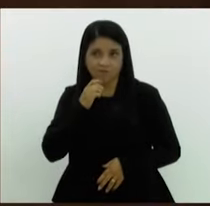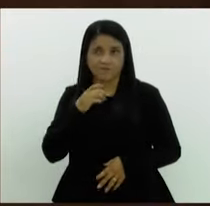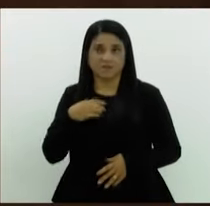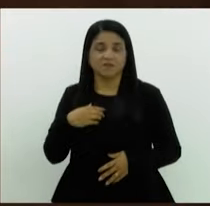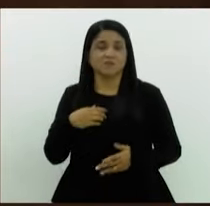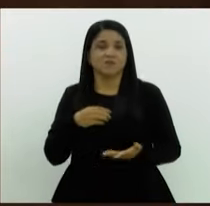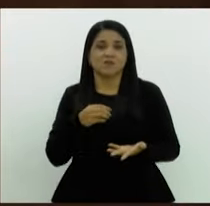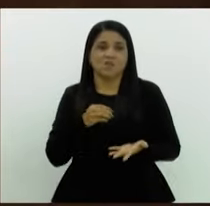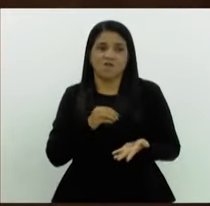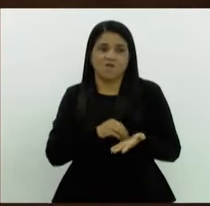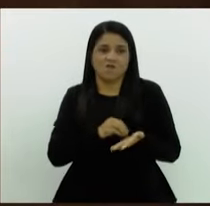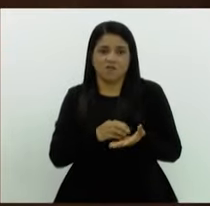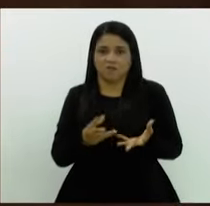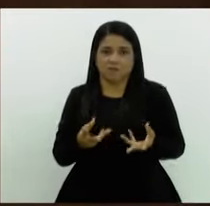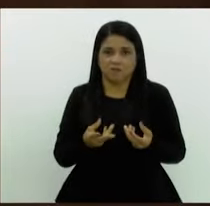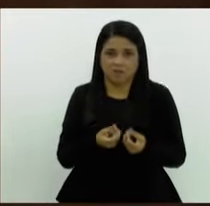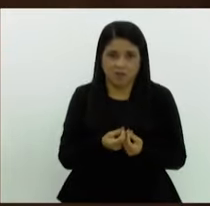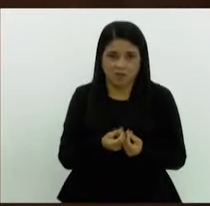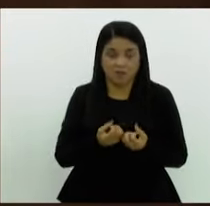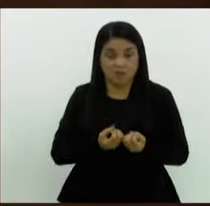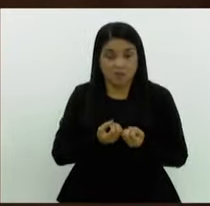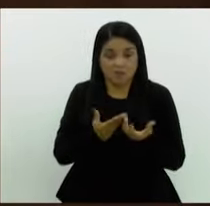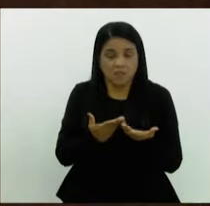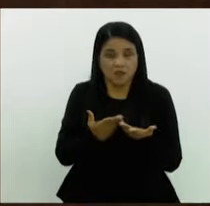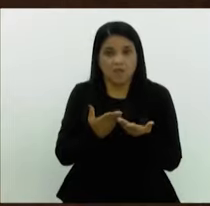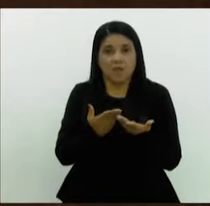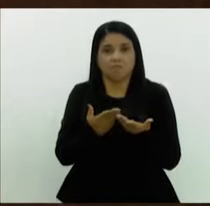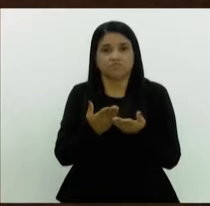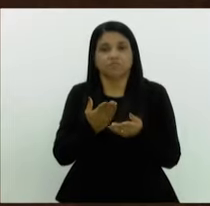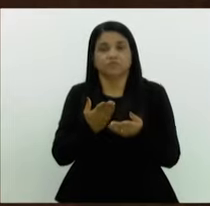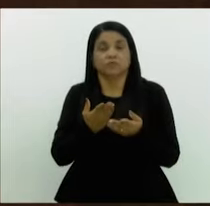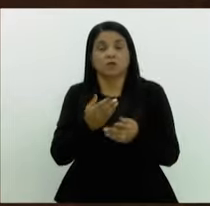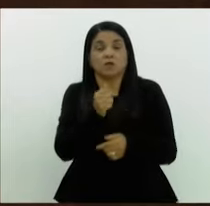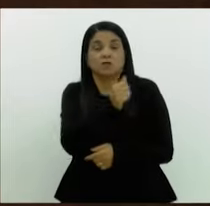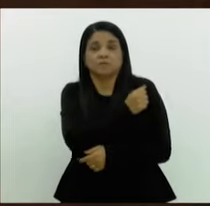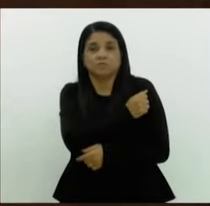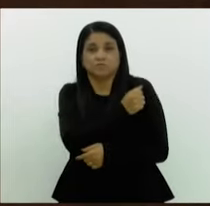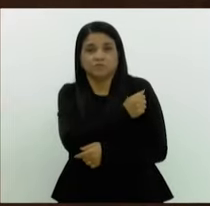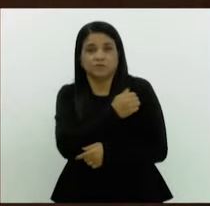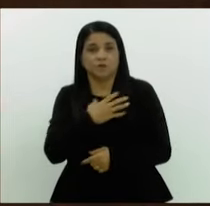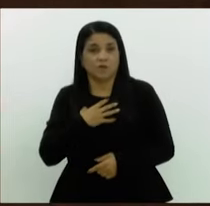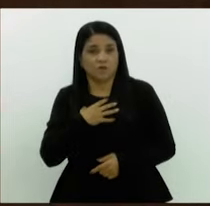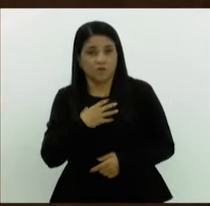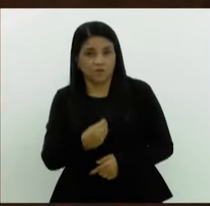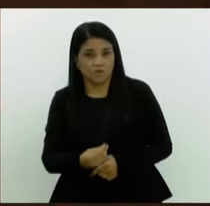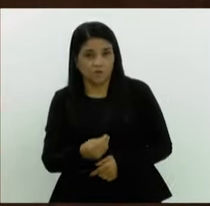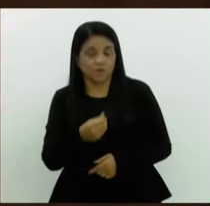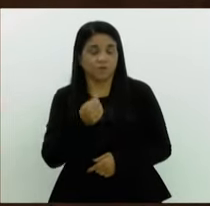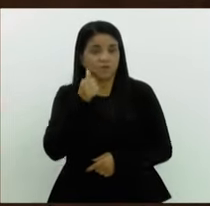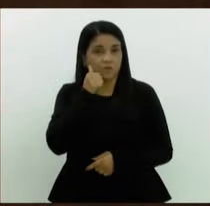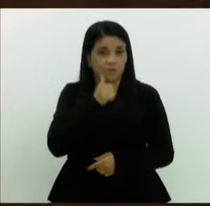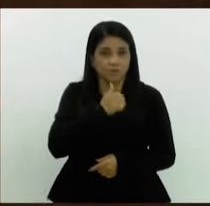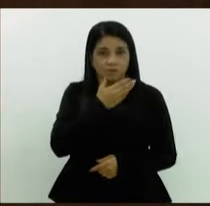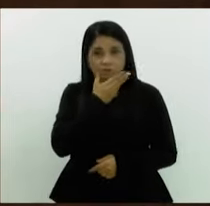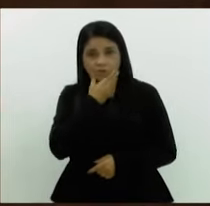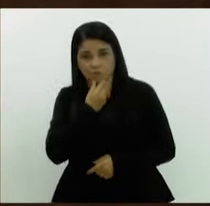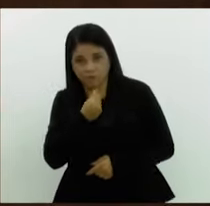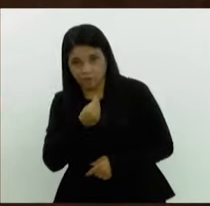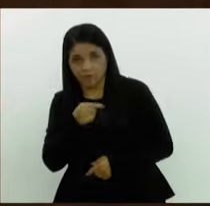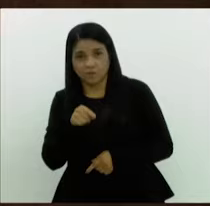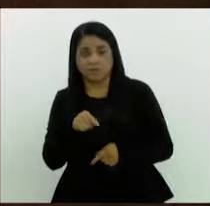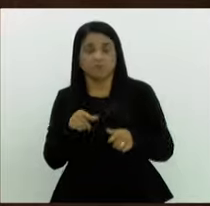à necessidade de entregar imediatamente para as e os alunos, filhas e filhos da classe trabalhadora, profissional decente